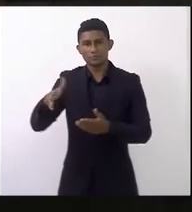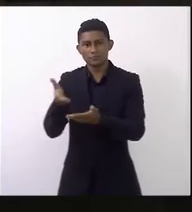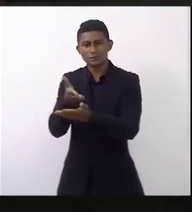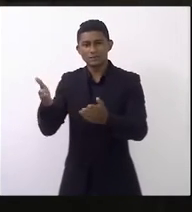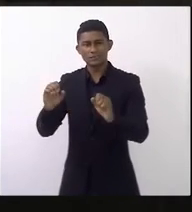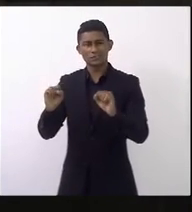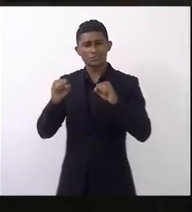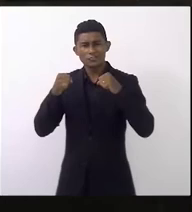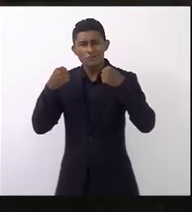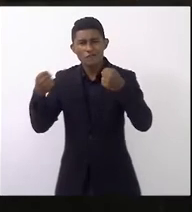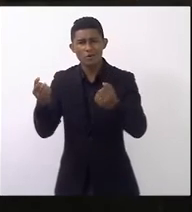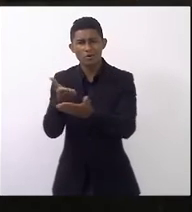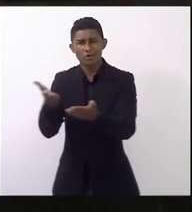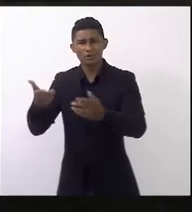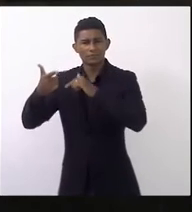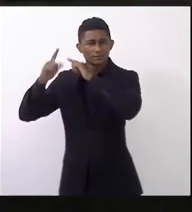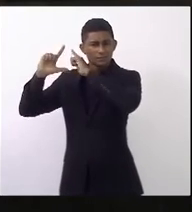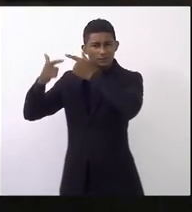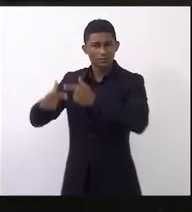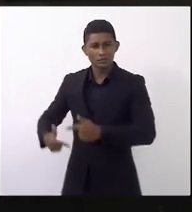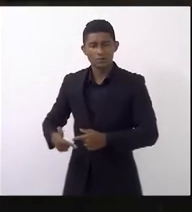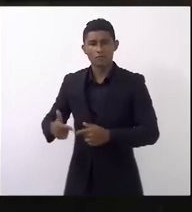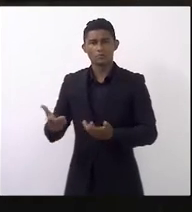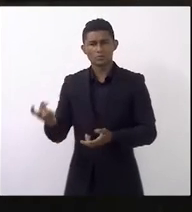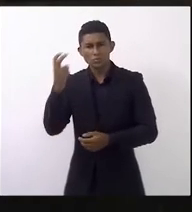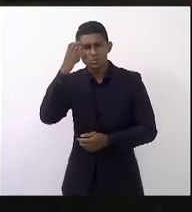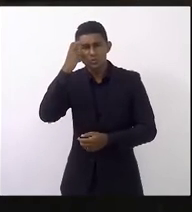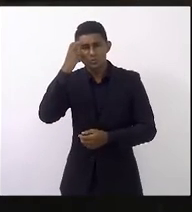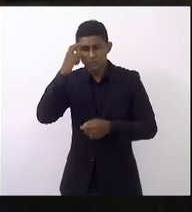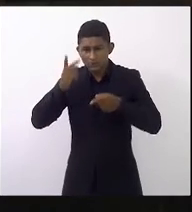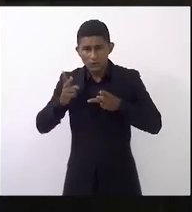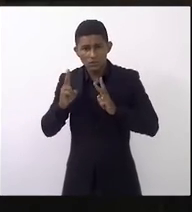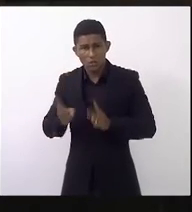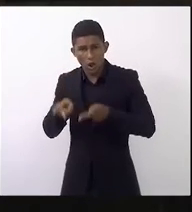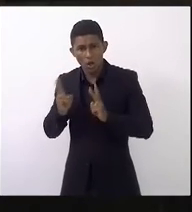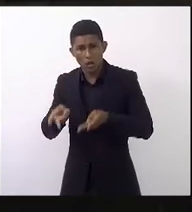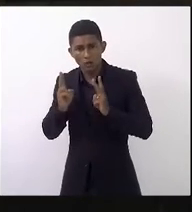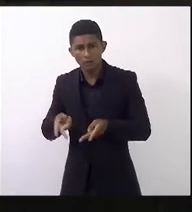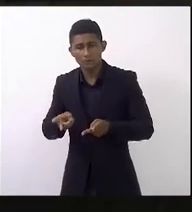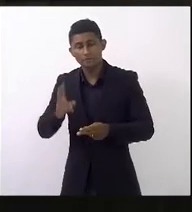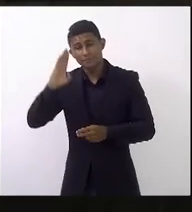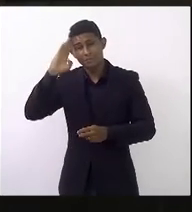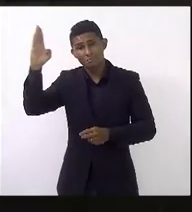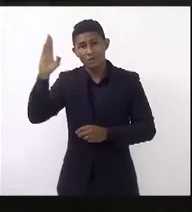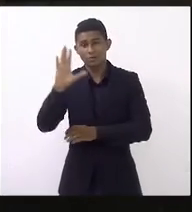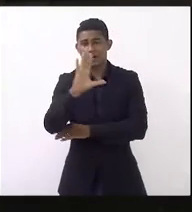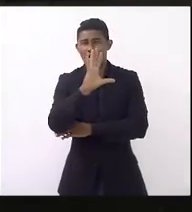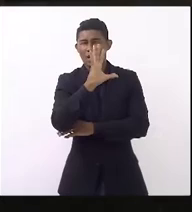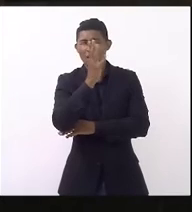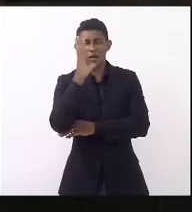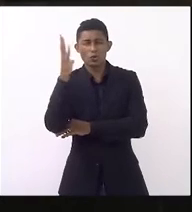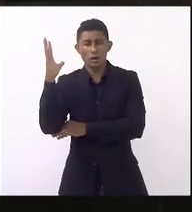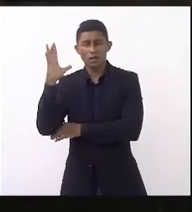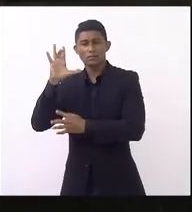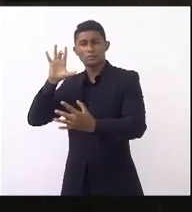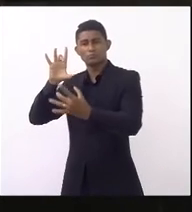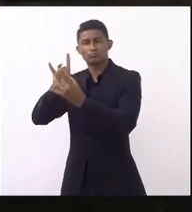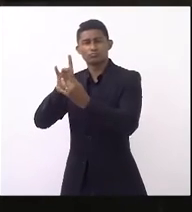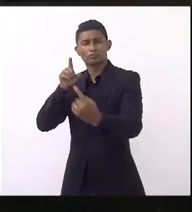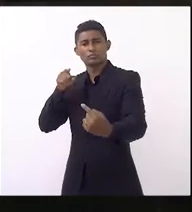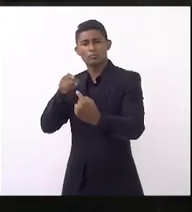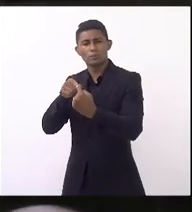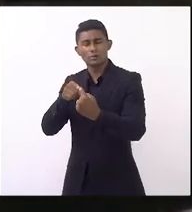as suas tradições, a sua cultura, em especial ligadas à natureza e ao bem viver, têm